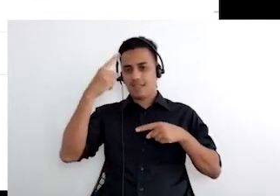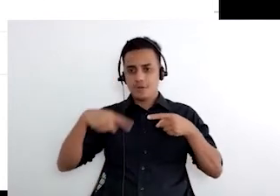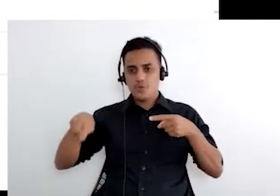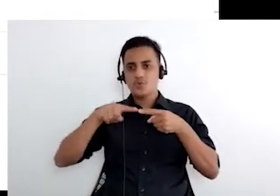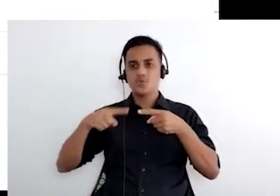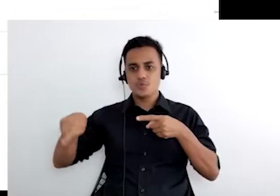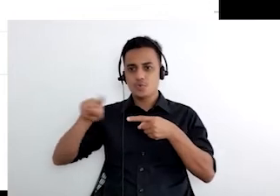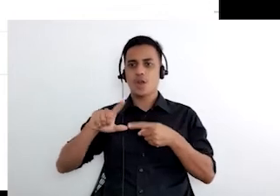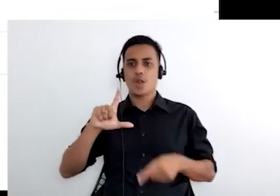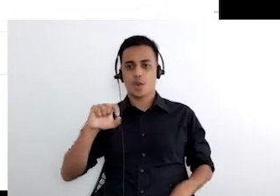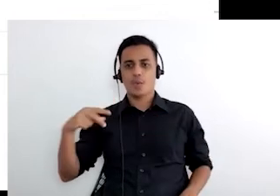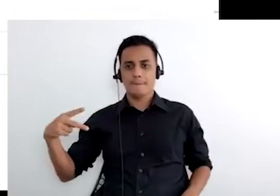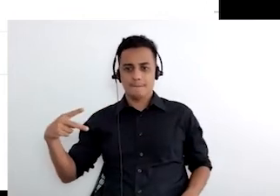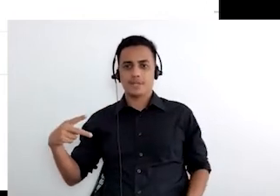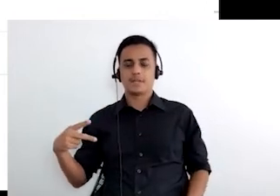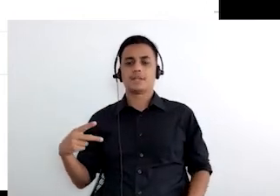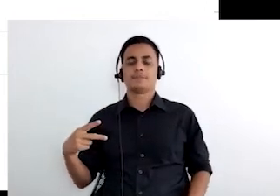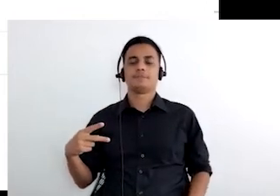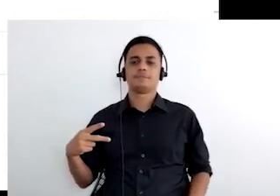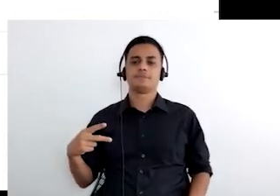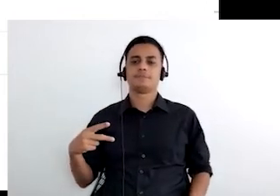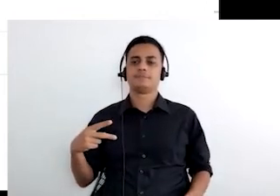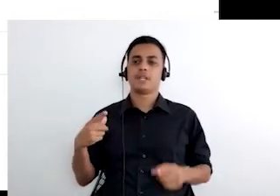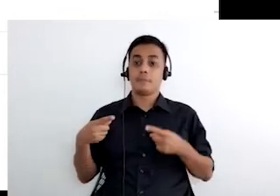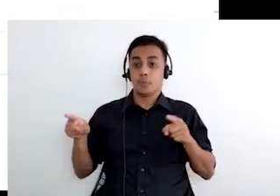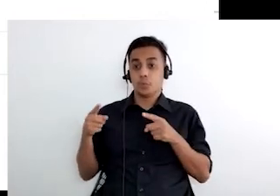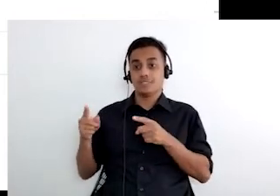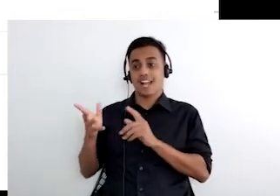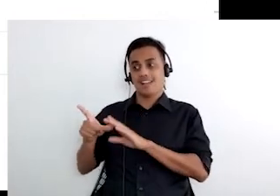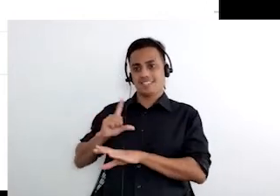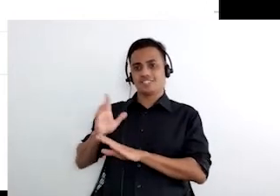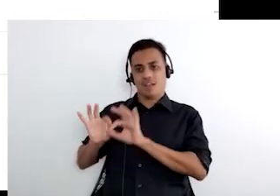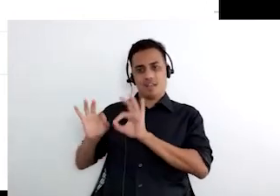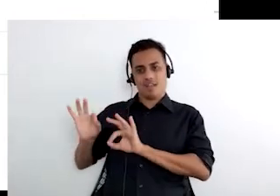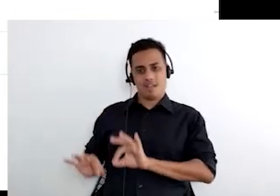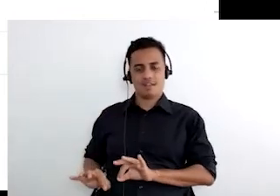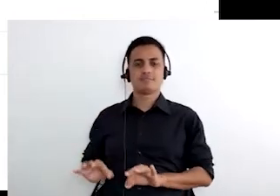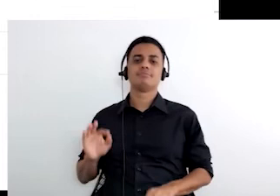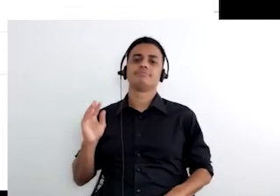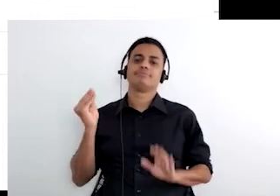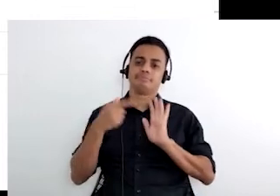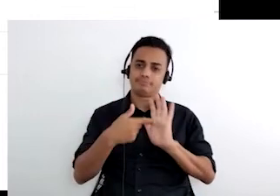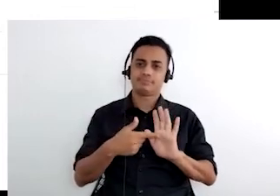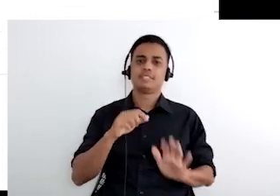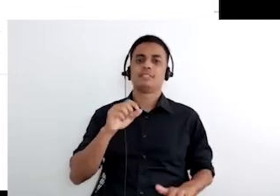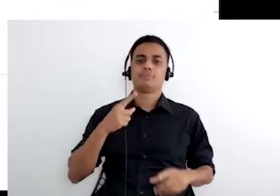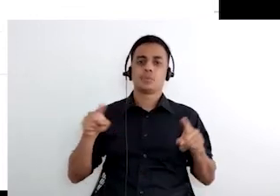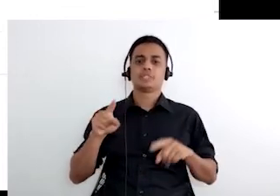e com harmonia, algum tipo de melodia, vamos trazer aqui Sebastiana para a jogada.